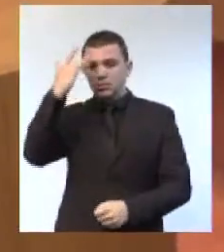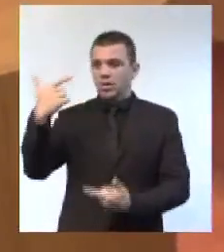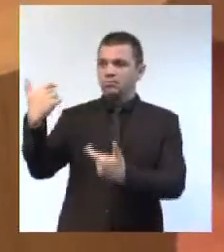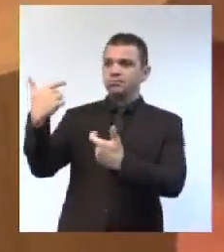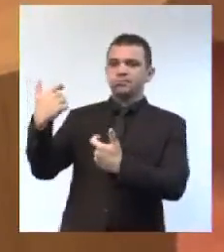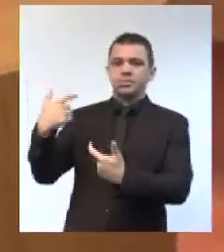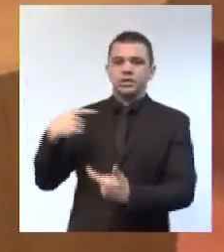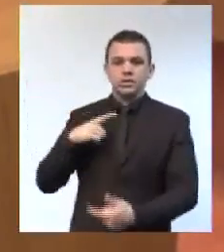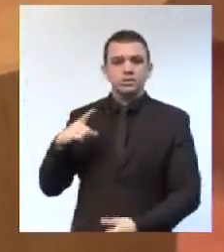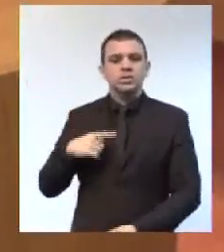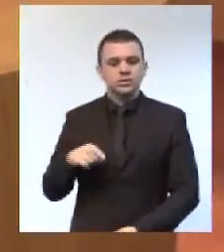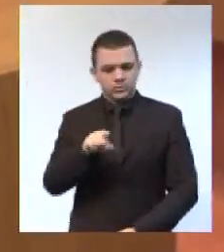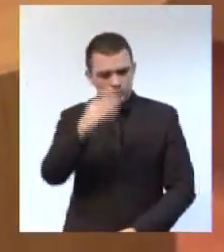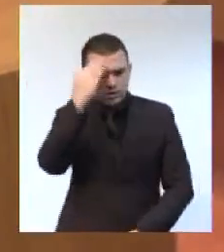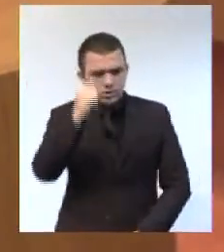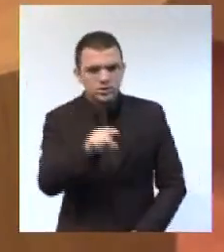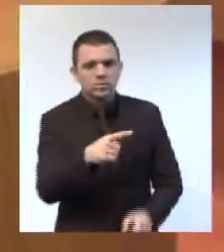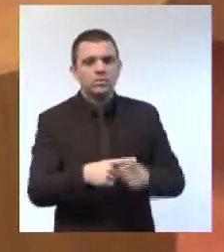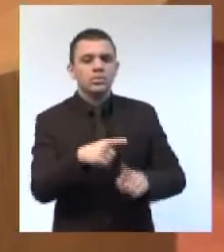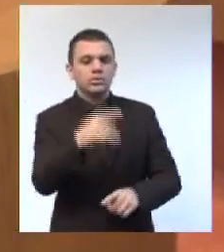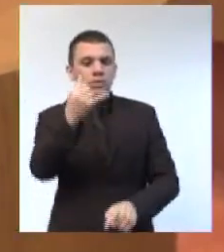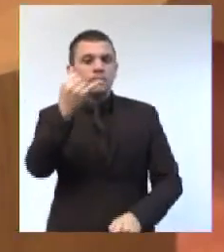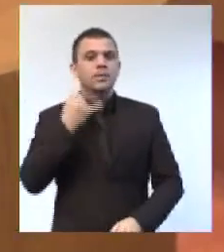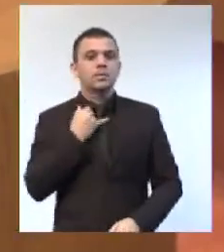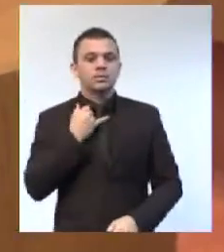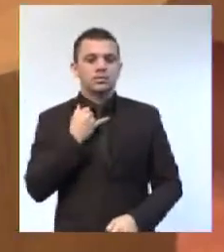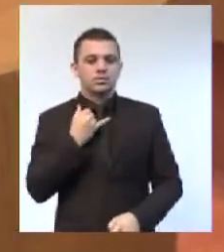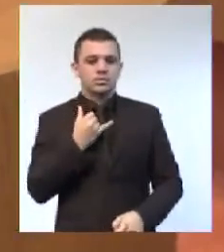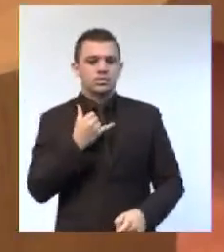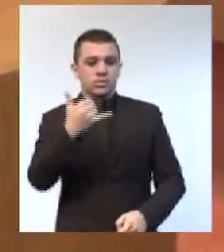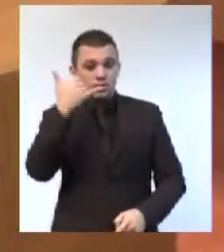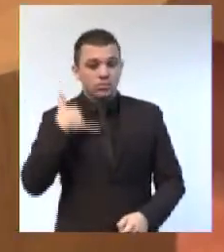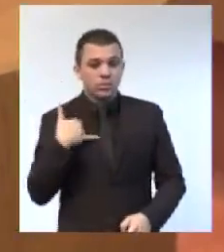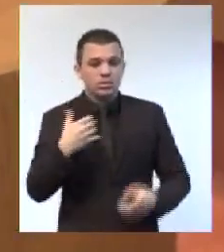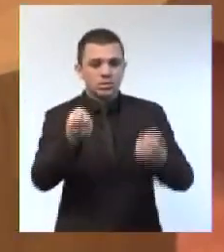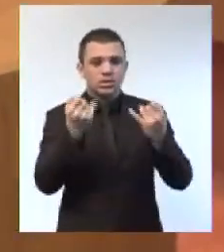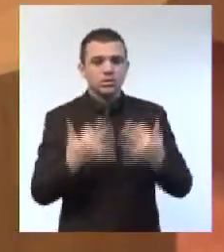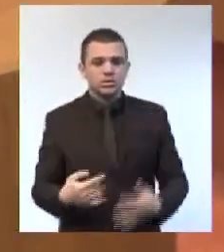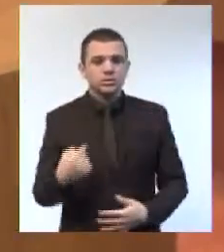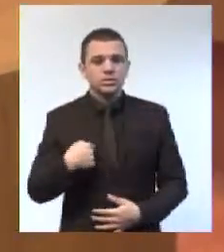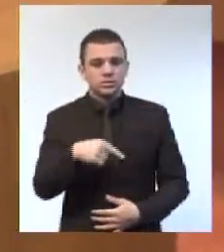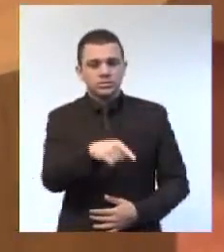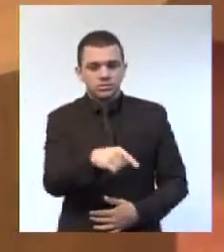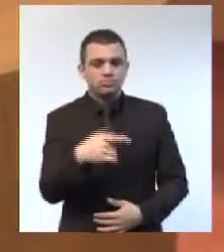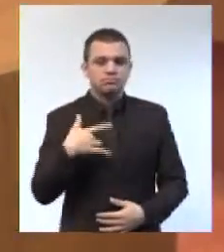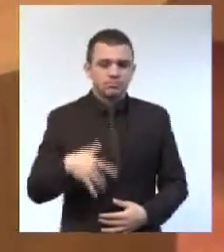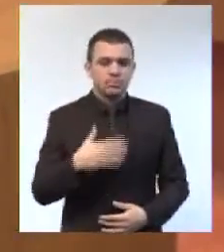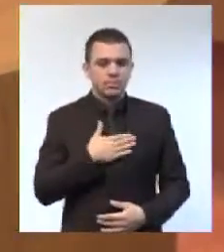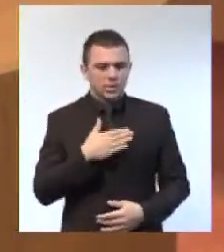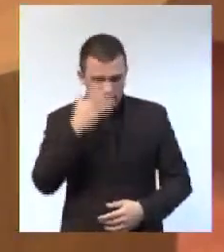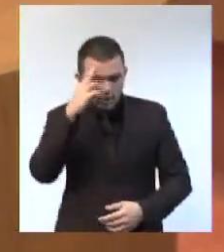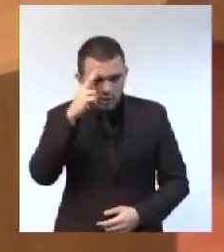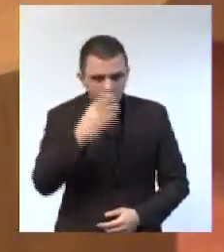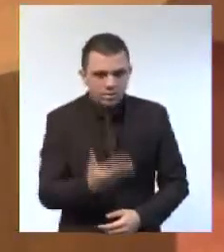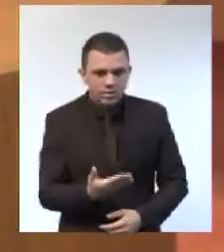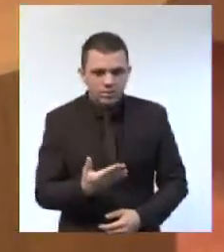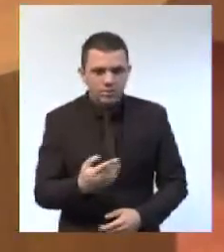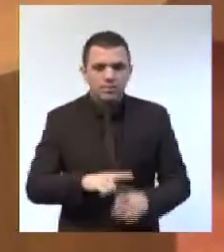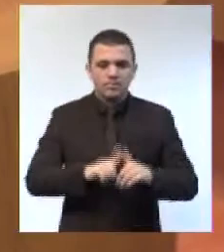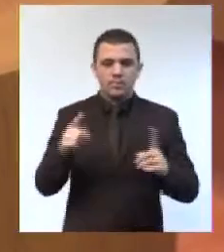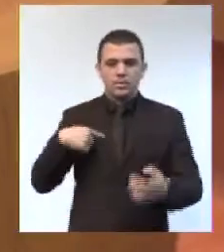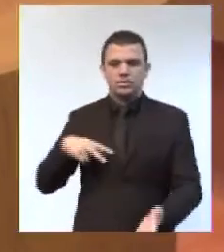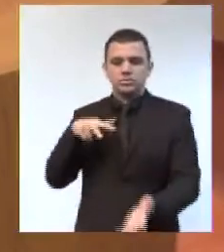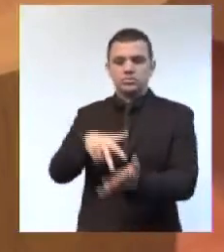Vossa Excelência sabe disso porque me ligou para me externar a sua solidariedade. Lembra disso? Nem por isso vim a